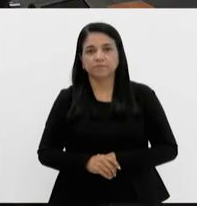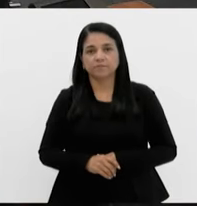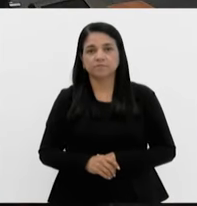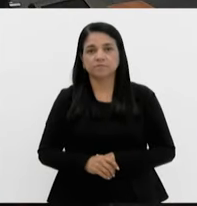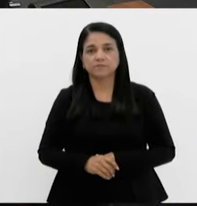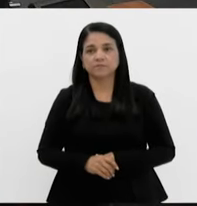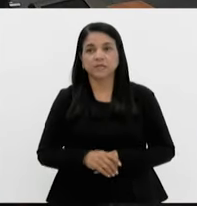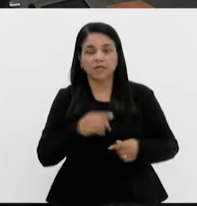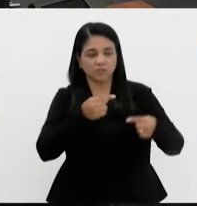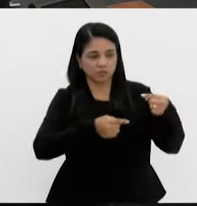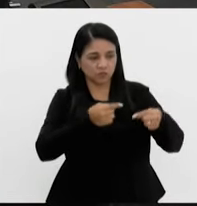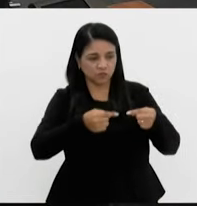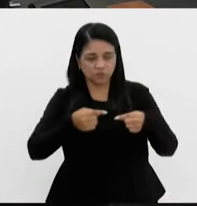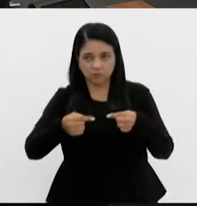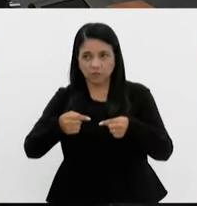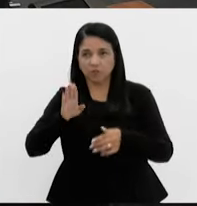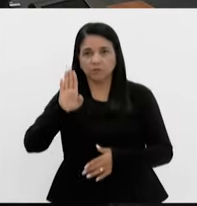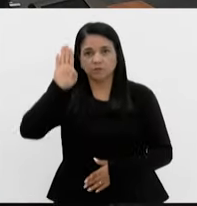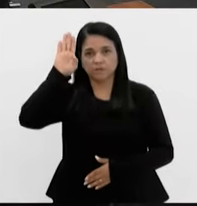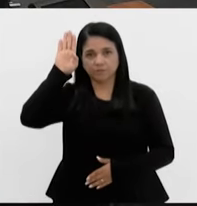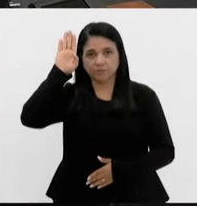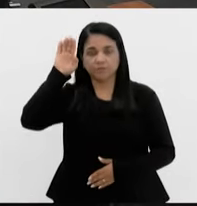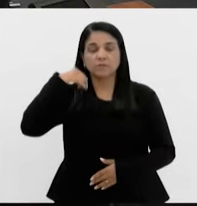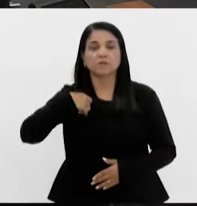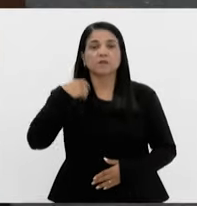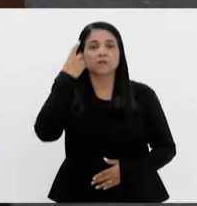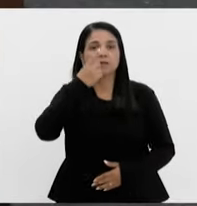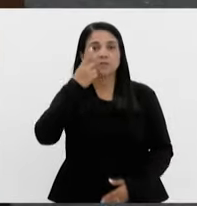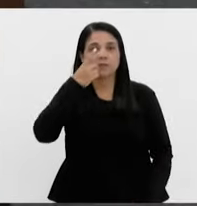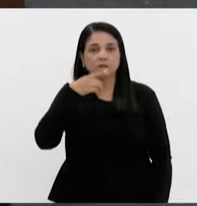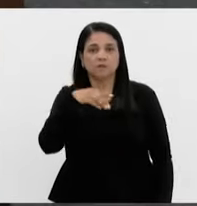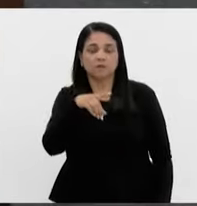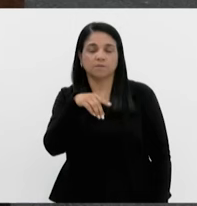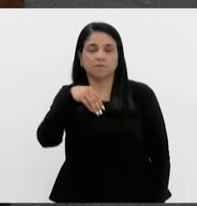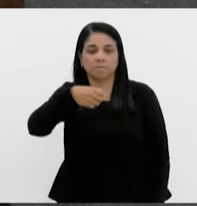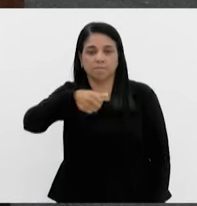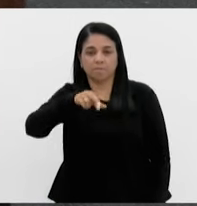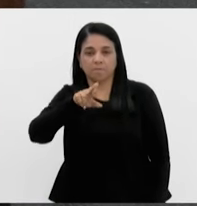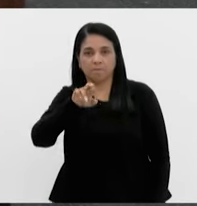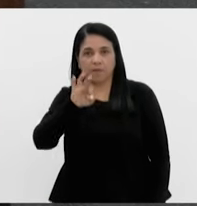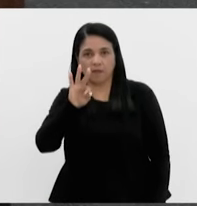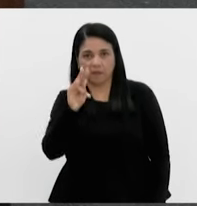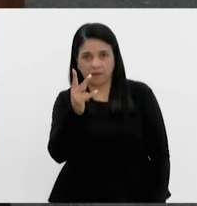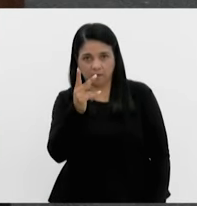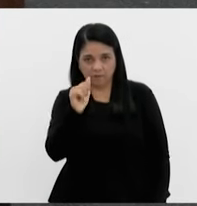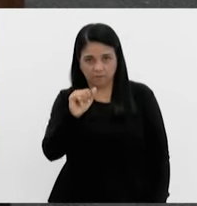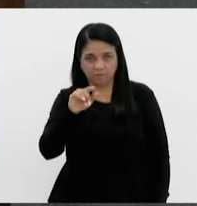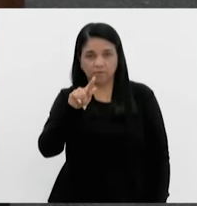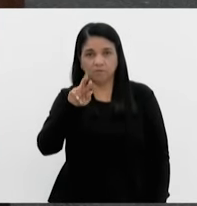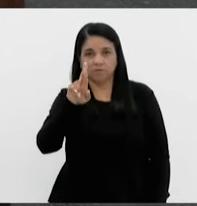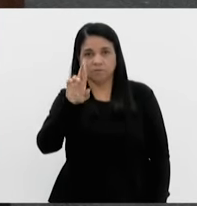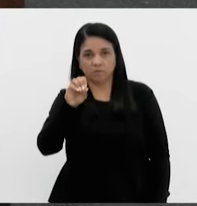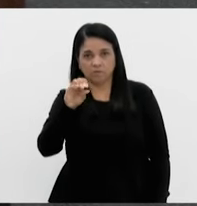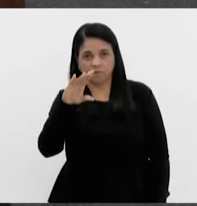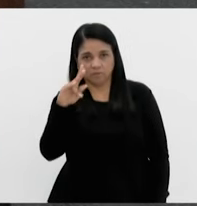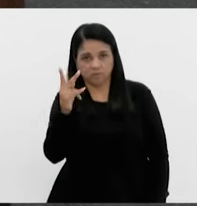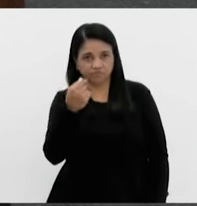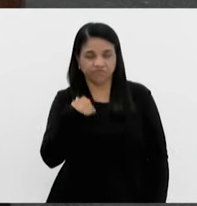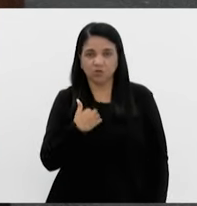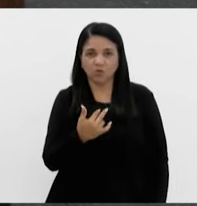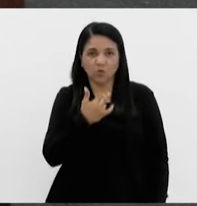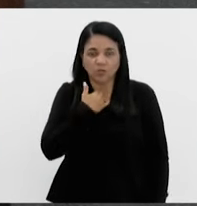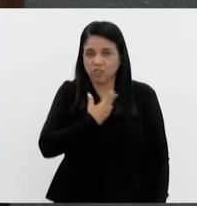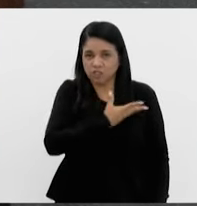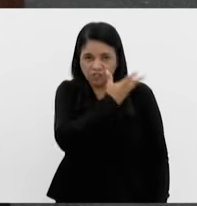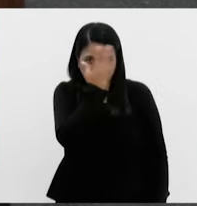Presidente discussão Nossa Nobre deputada mata Rocha eu não poderia me furtar a ocupar